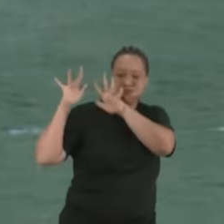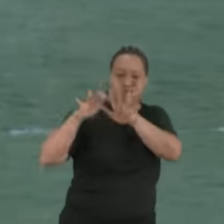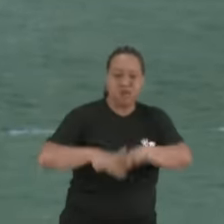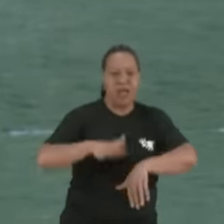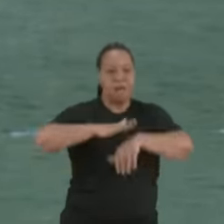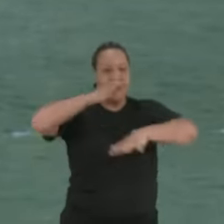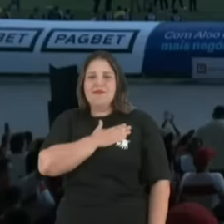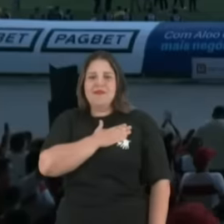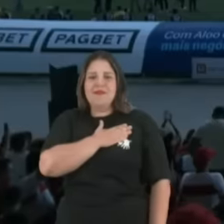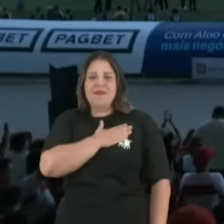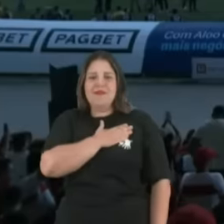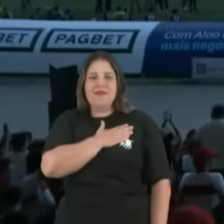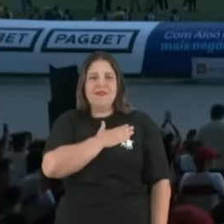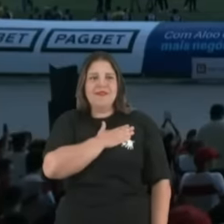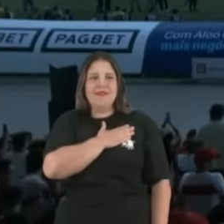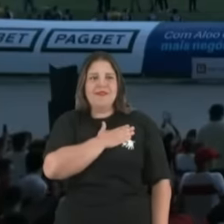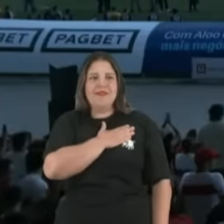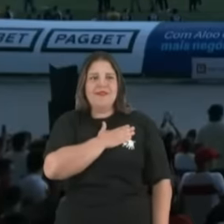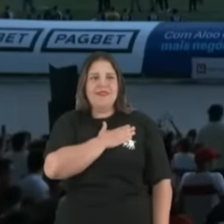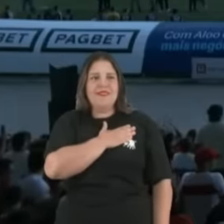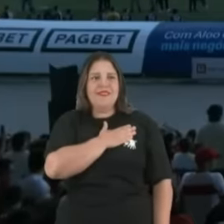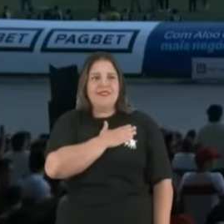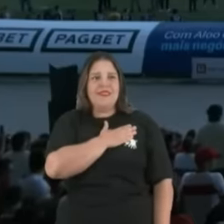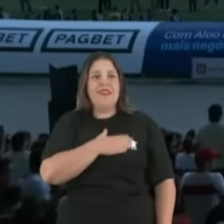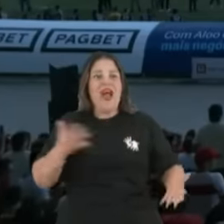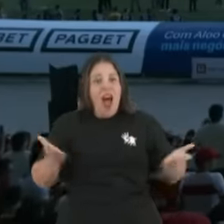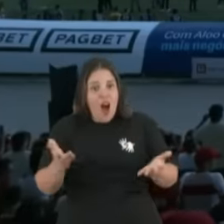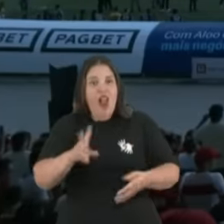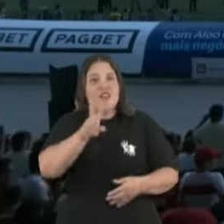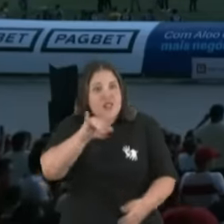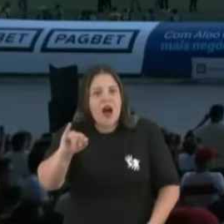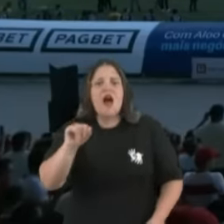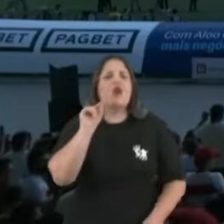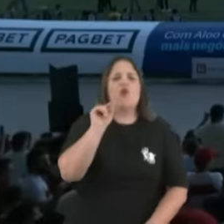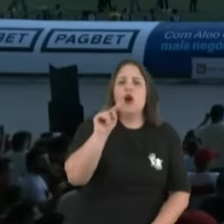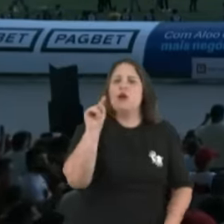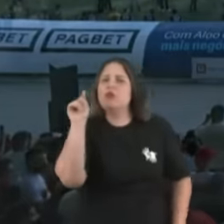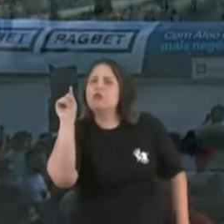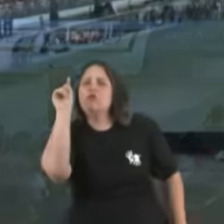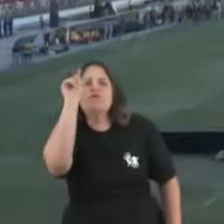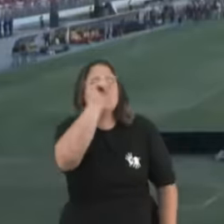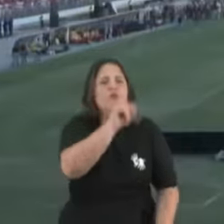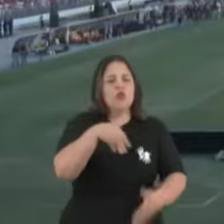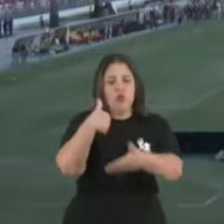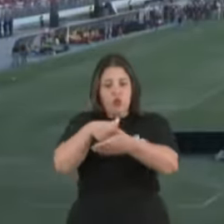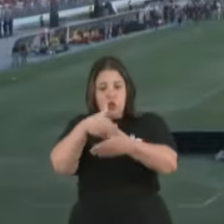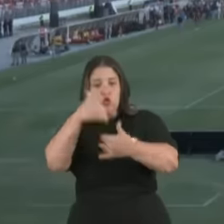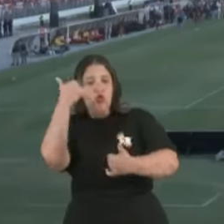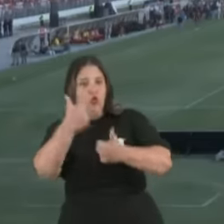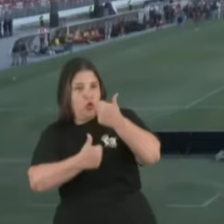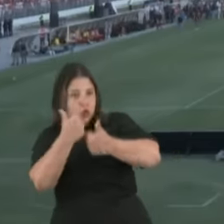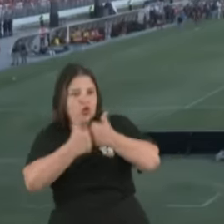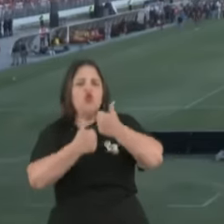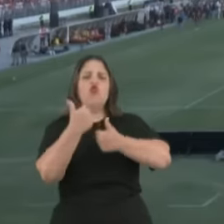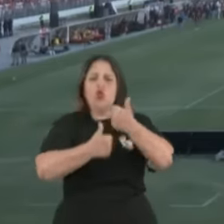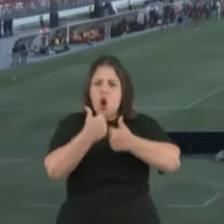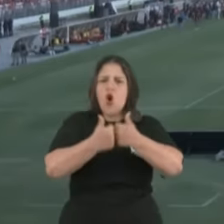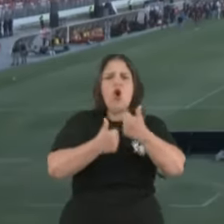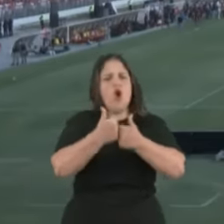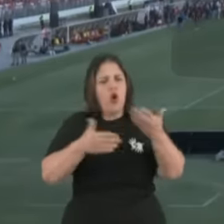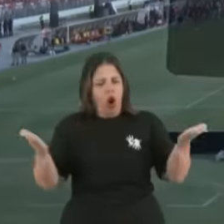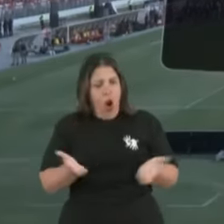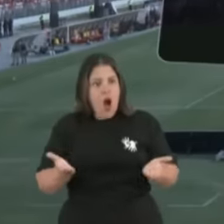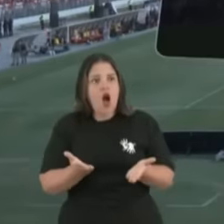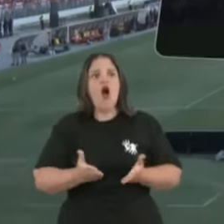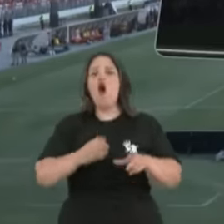a cada ano. E agora nós vamos trazer as escalações das equipes que entram em campo para disputar o título de